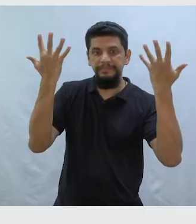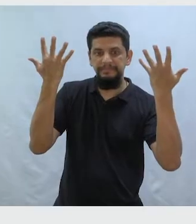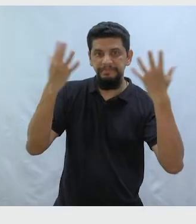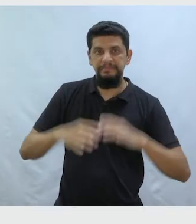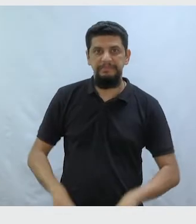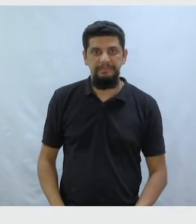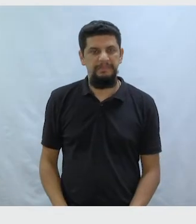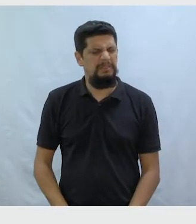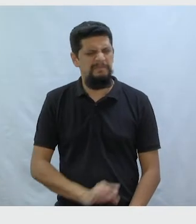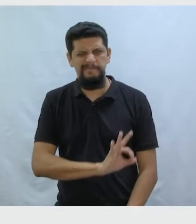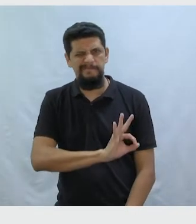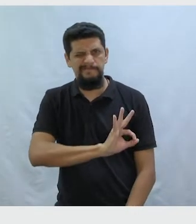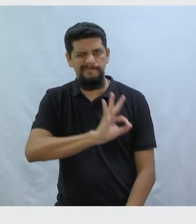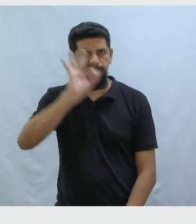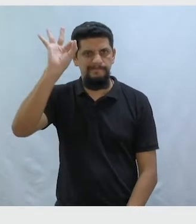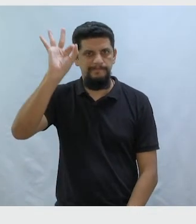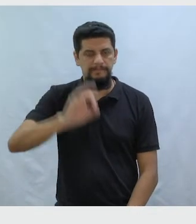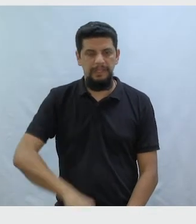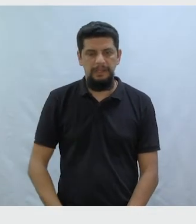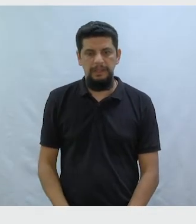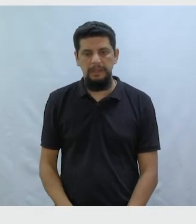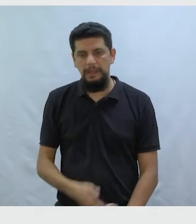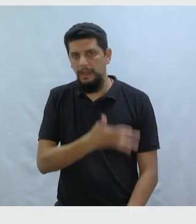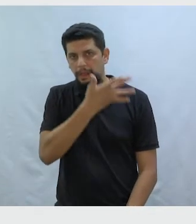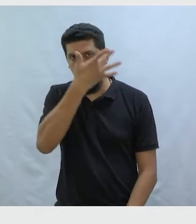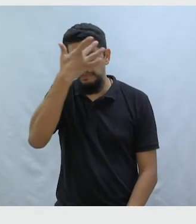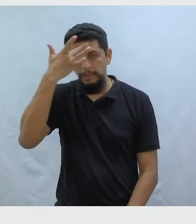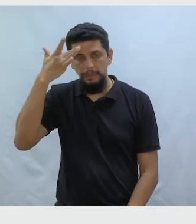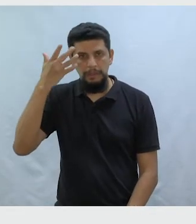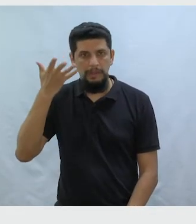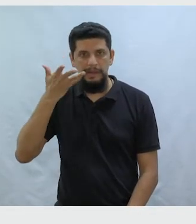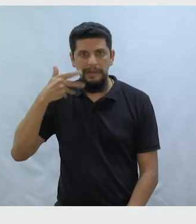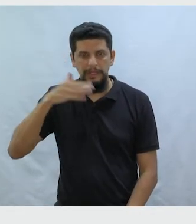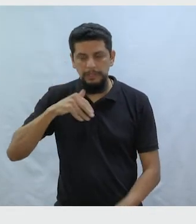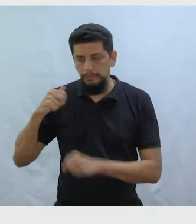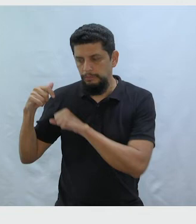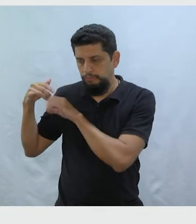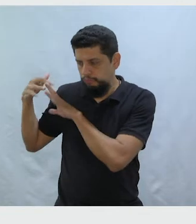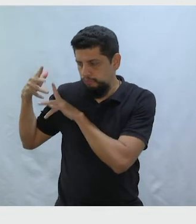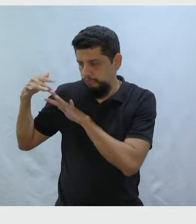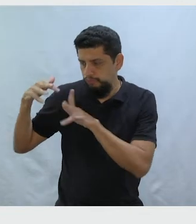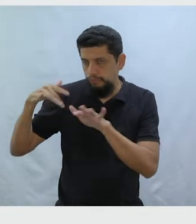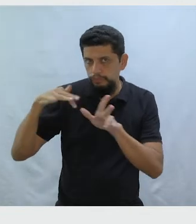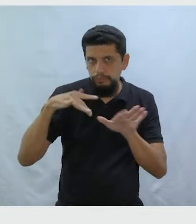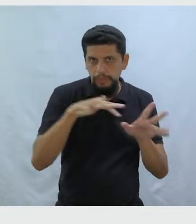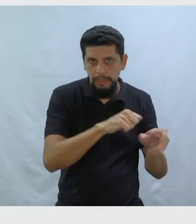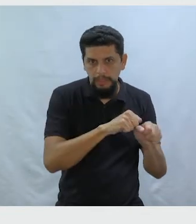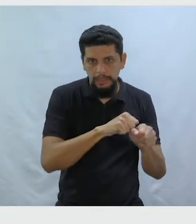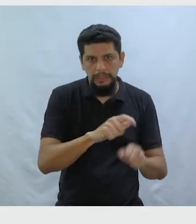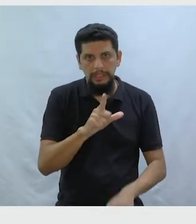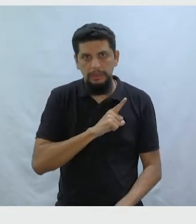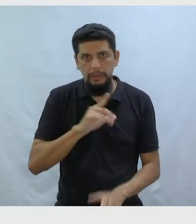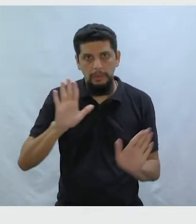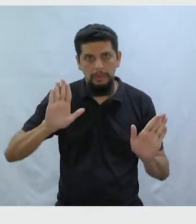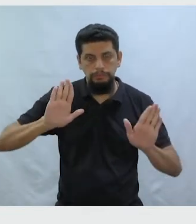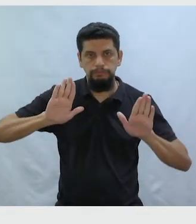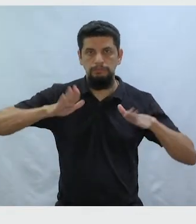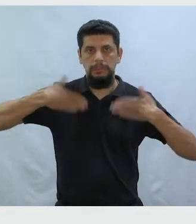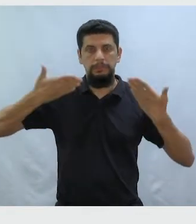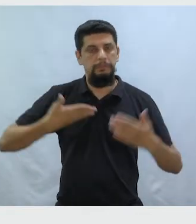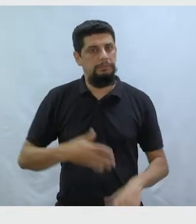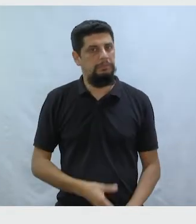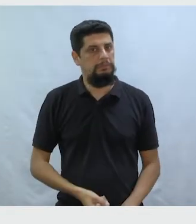biblioteca foi ótima vieram crianças de todas as escolas da redondeza teve uma